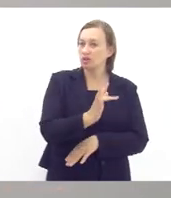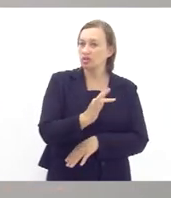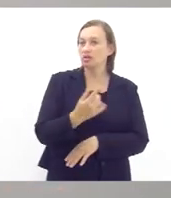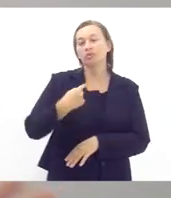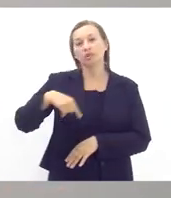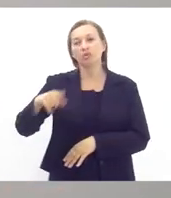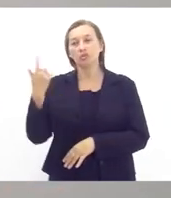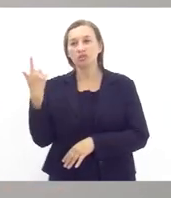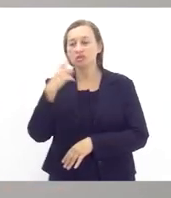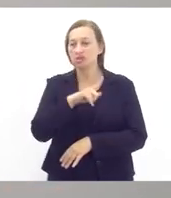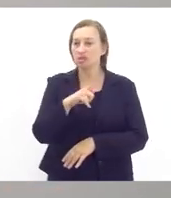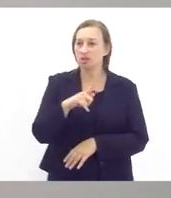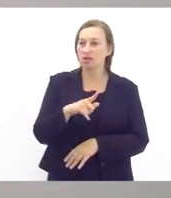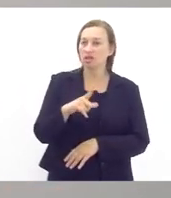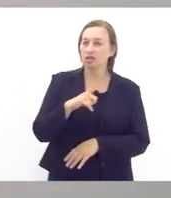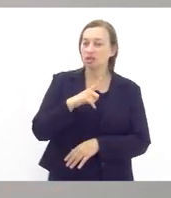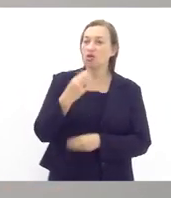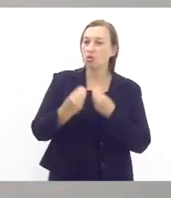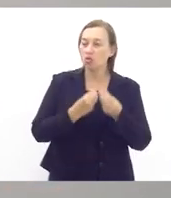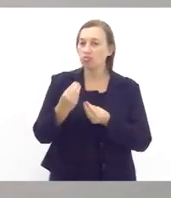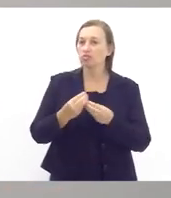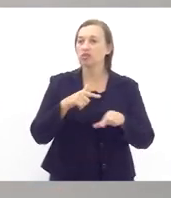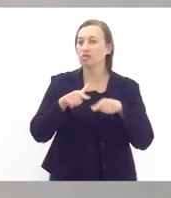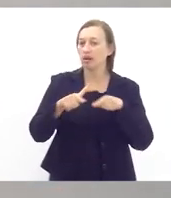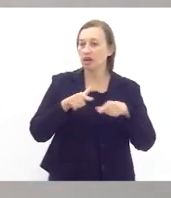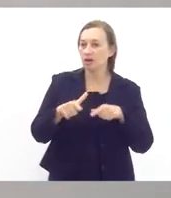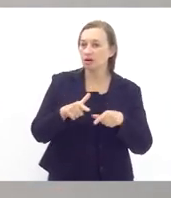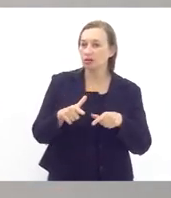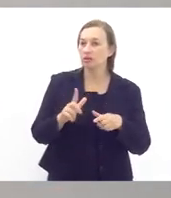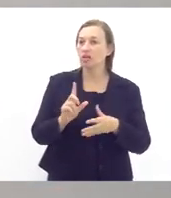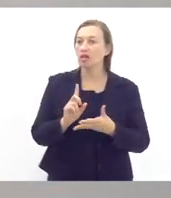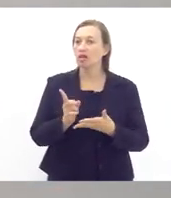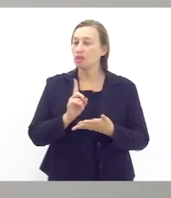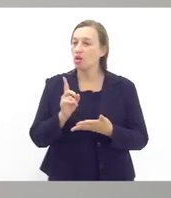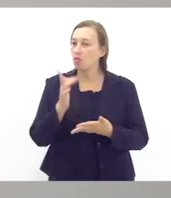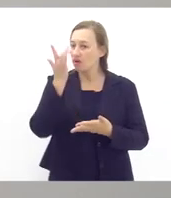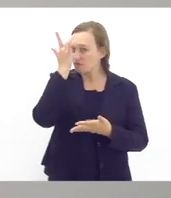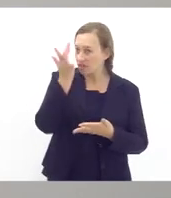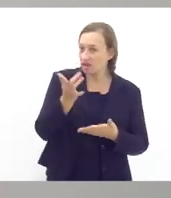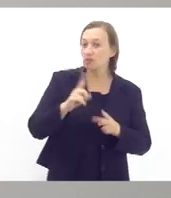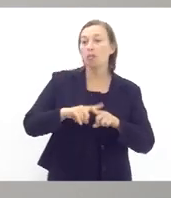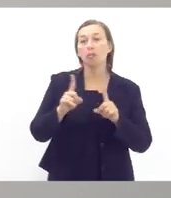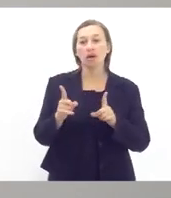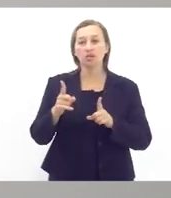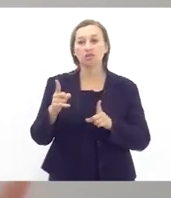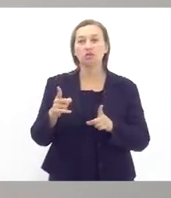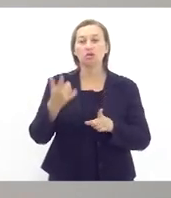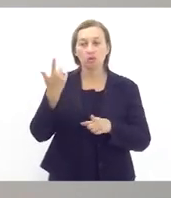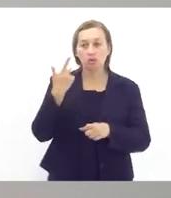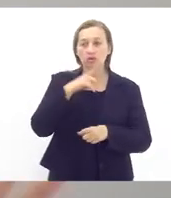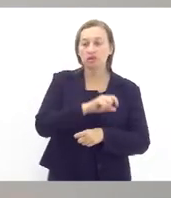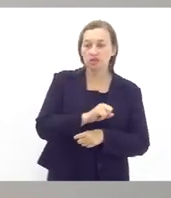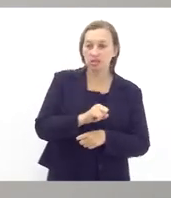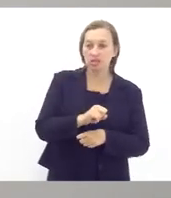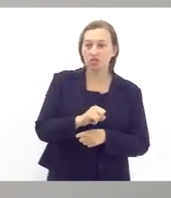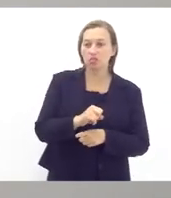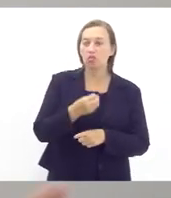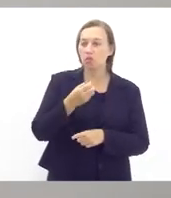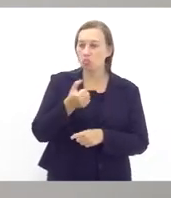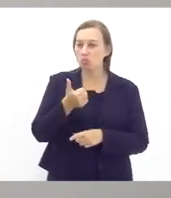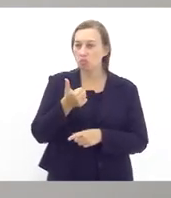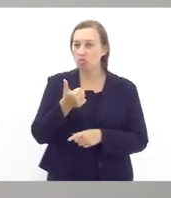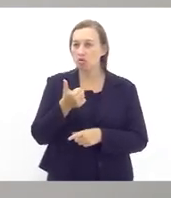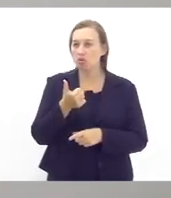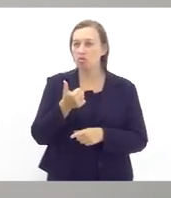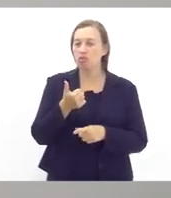vermelha e ter como trabalhar isso ainda não não é fácil mas a gente conseguiu quebrar um pouco né